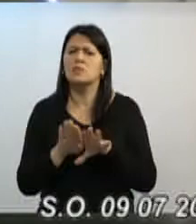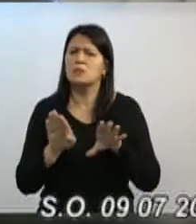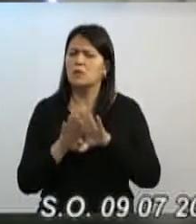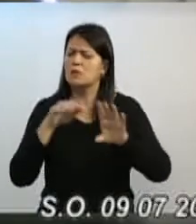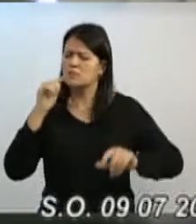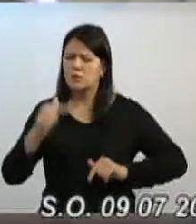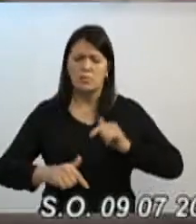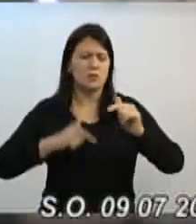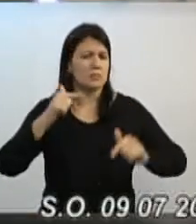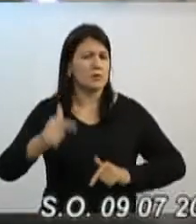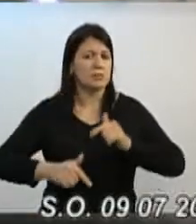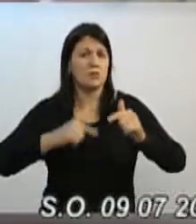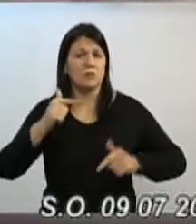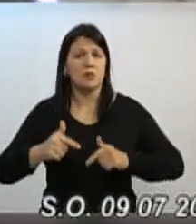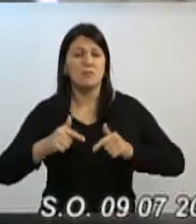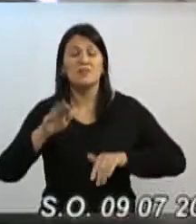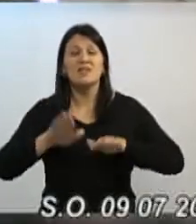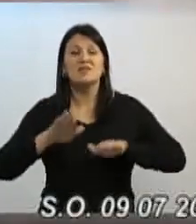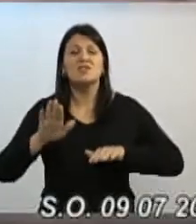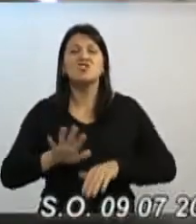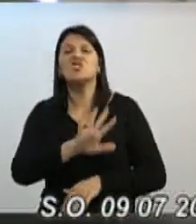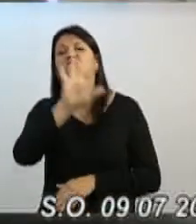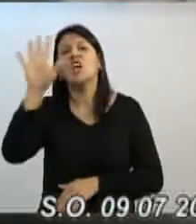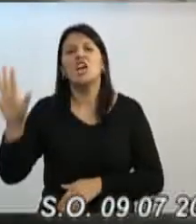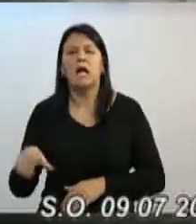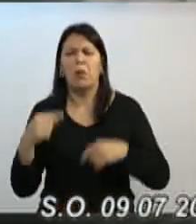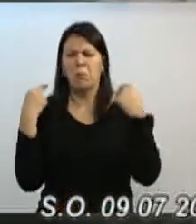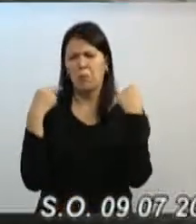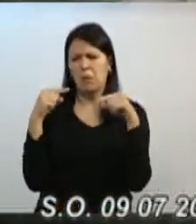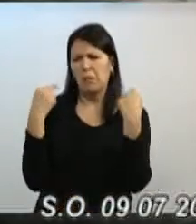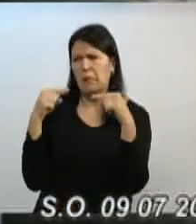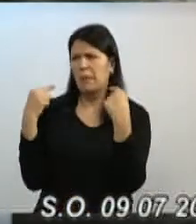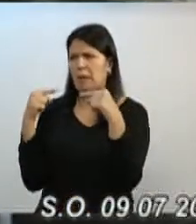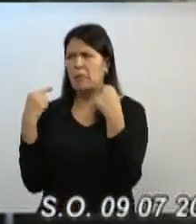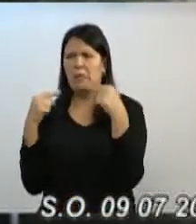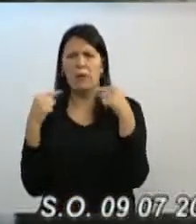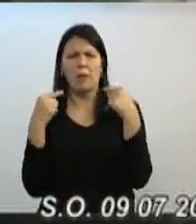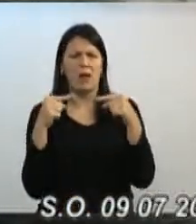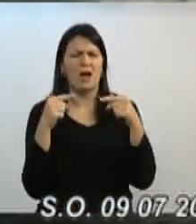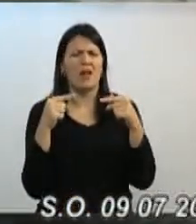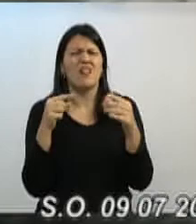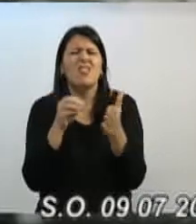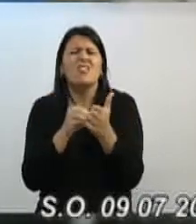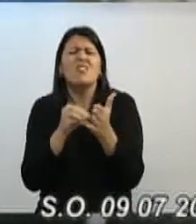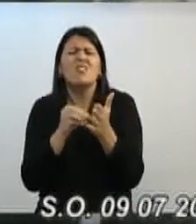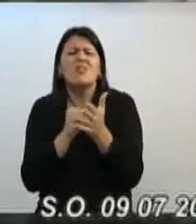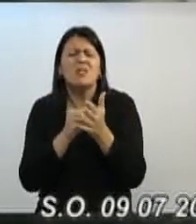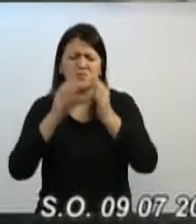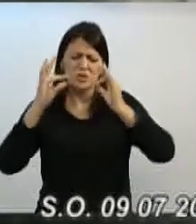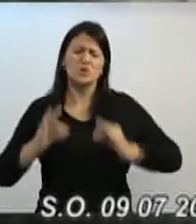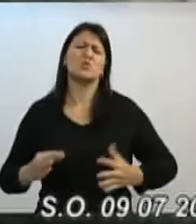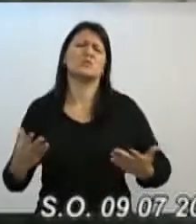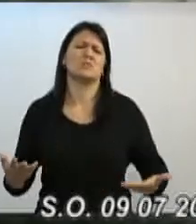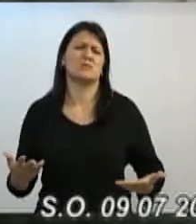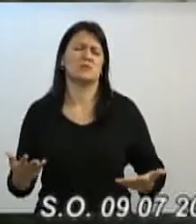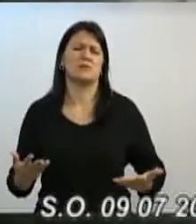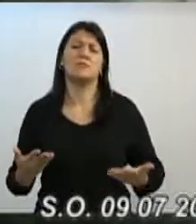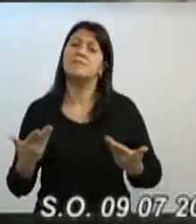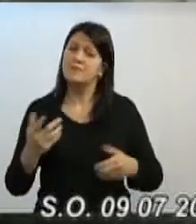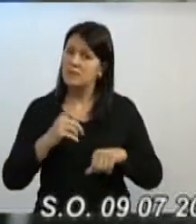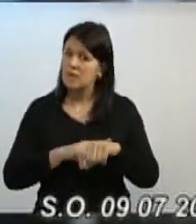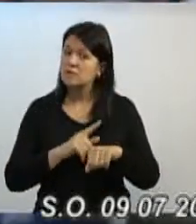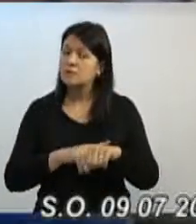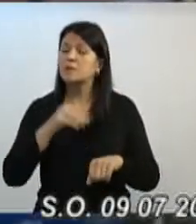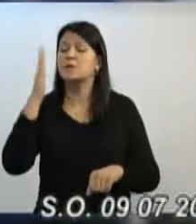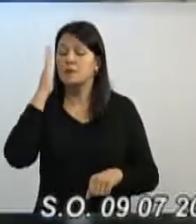forma incansável, que muitas vezes são generalizados, são xingados, hostilizados, de uma forma muito injusta por muitos. E nesse momento, eu